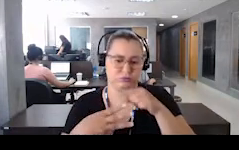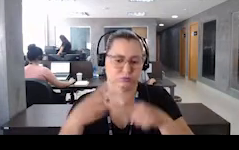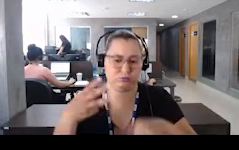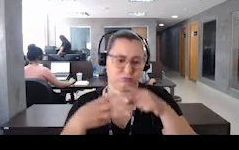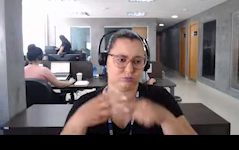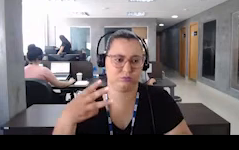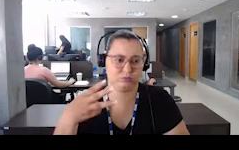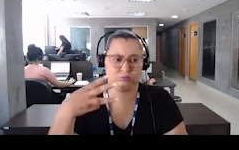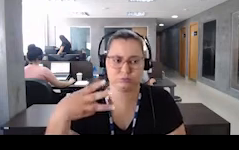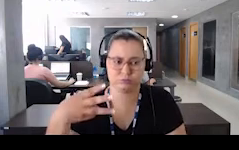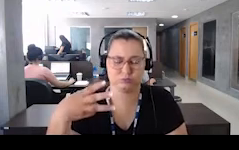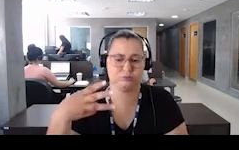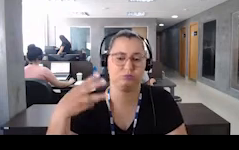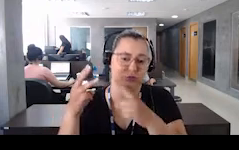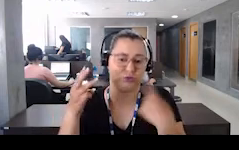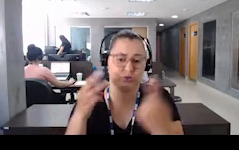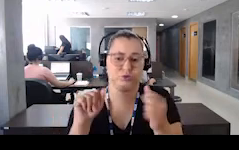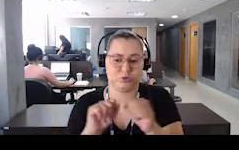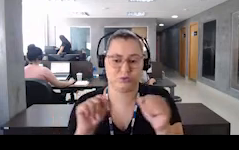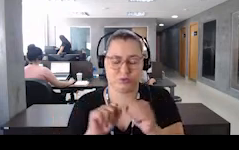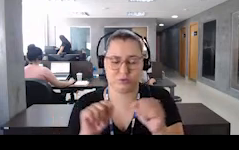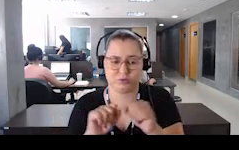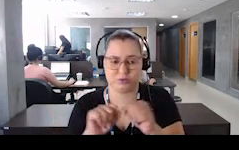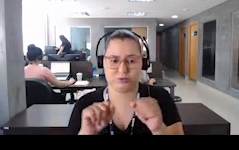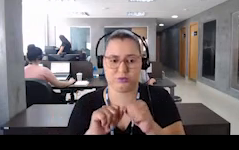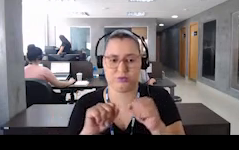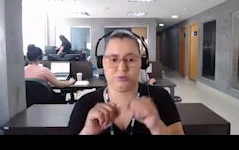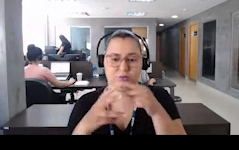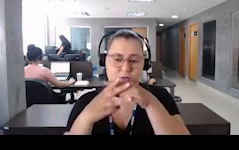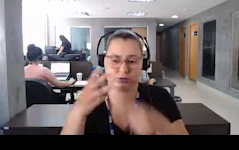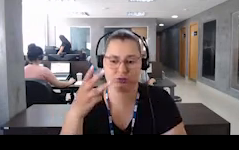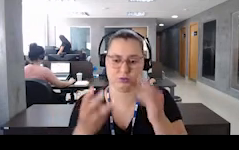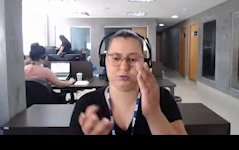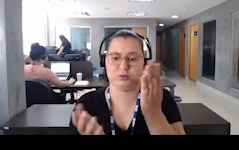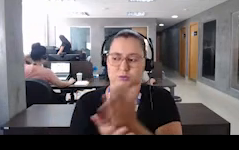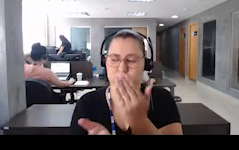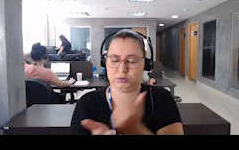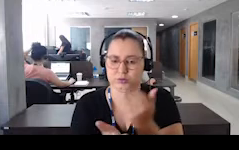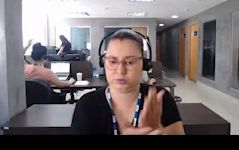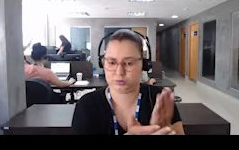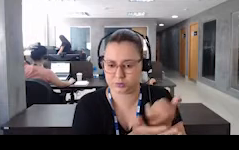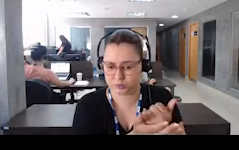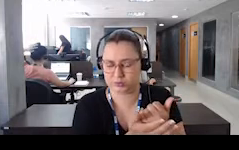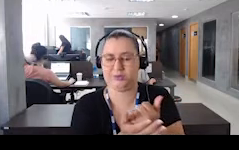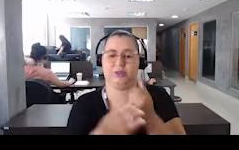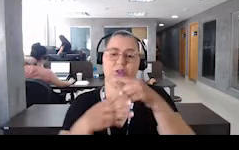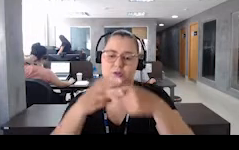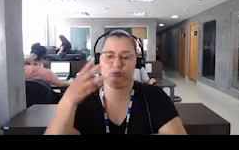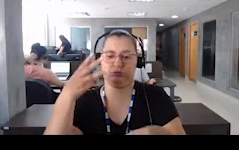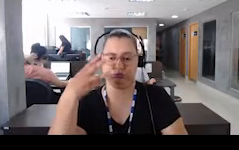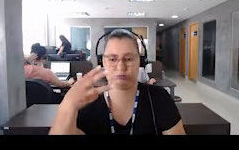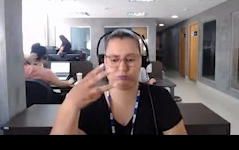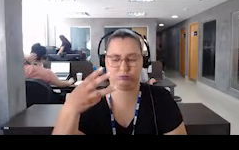Esses 3 desafios aqui, ó, que nós fizemos foram essas 3 primeiras partes aqui, ó, da situação de aprendizagem